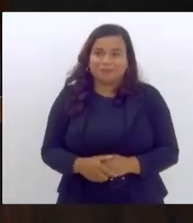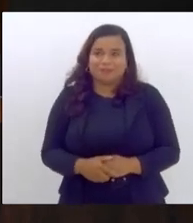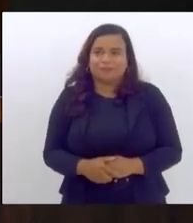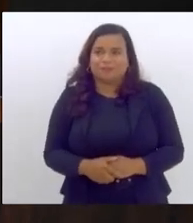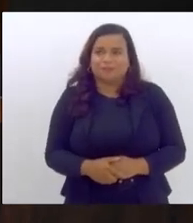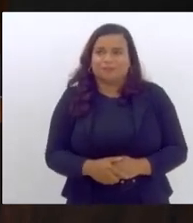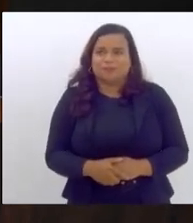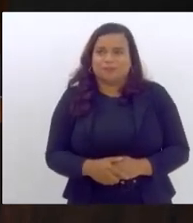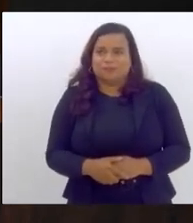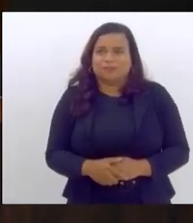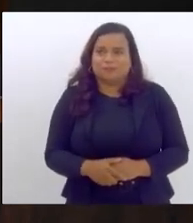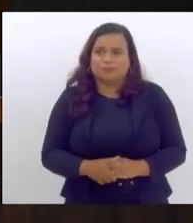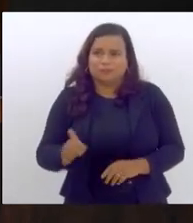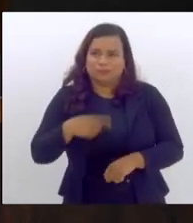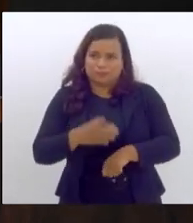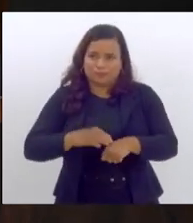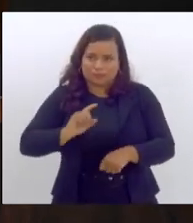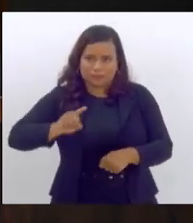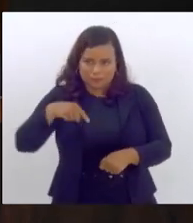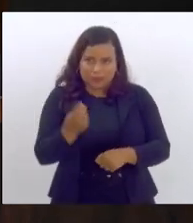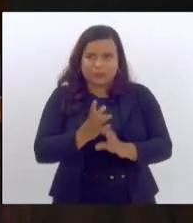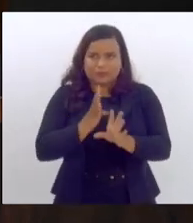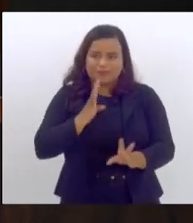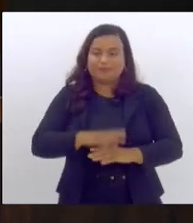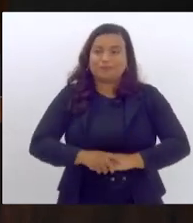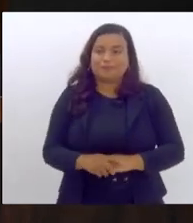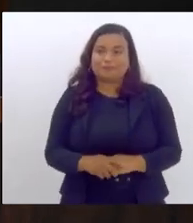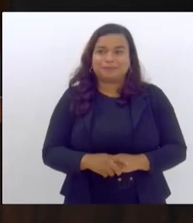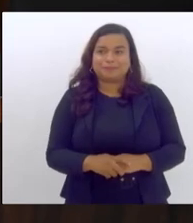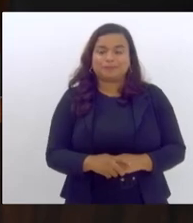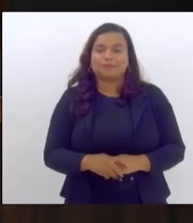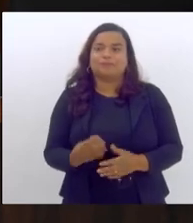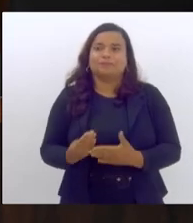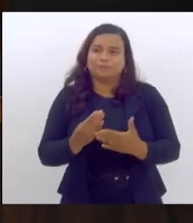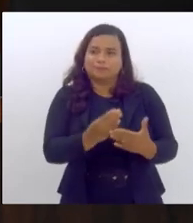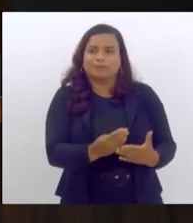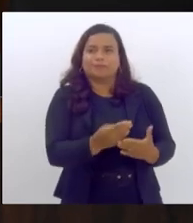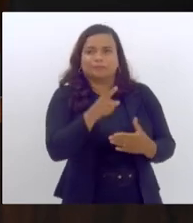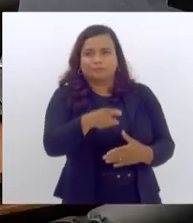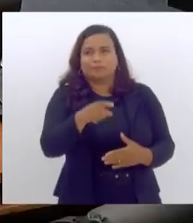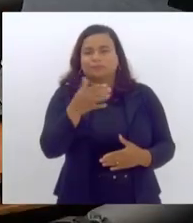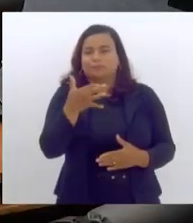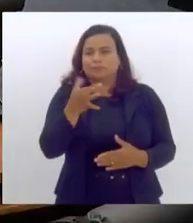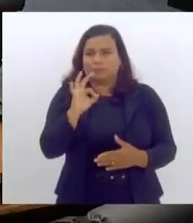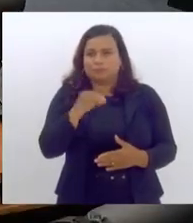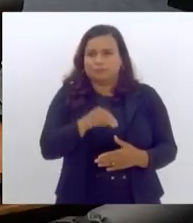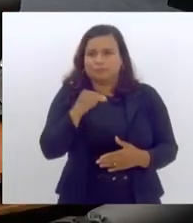aí a gente chamou o próximo orador. Mas a palavra é de Vossa Excelência.